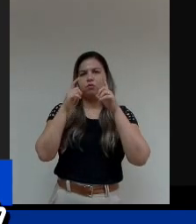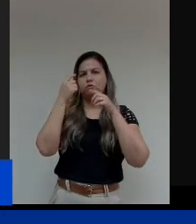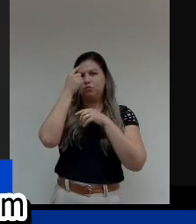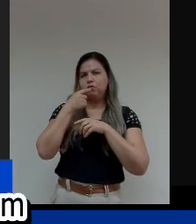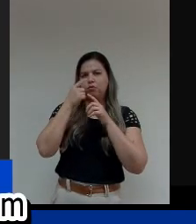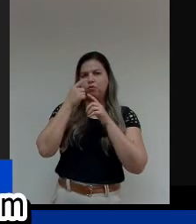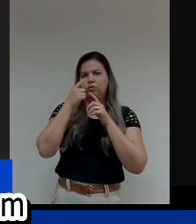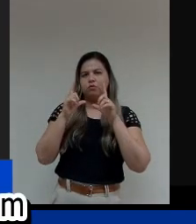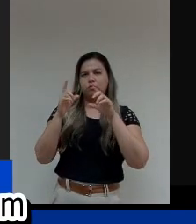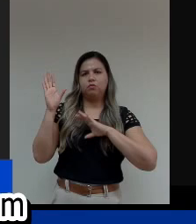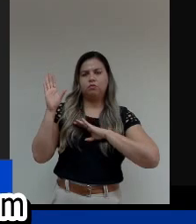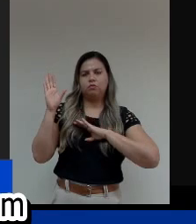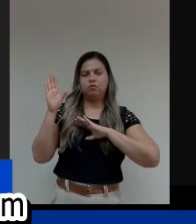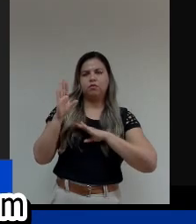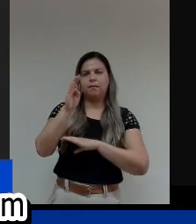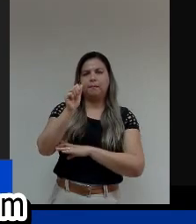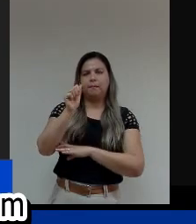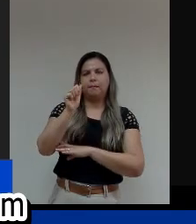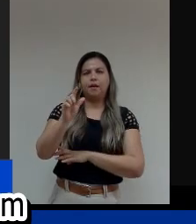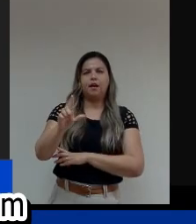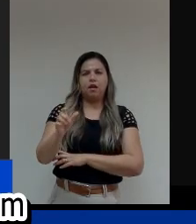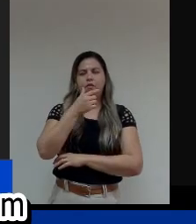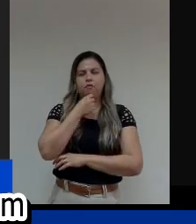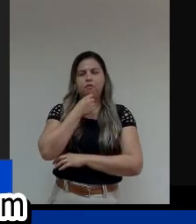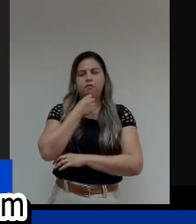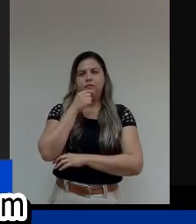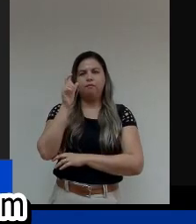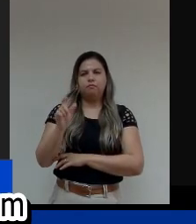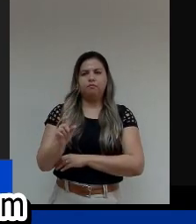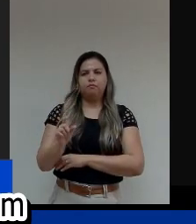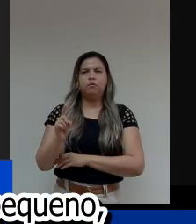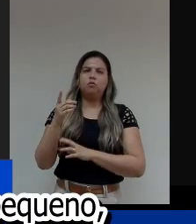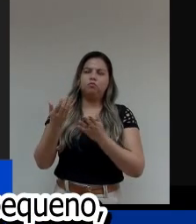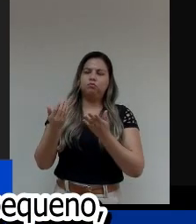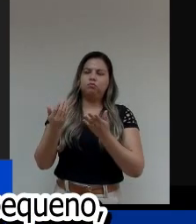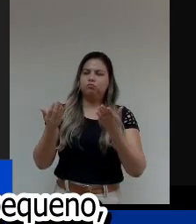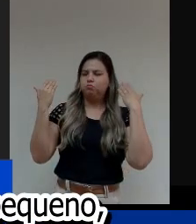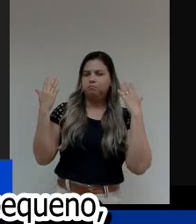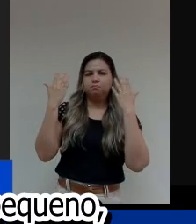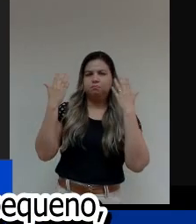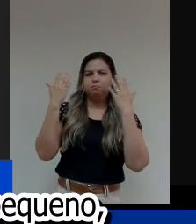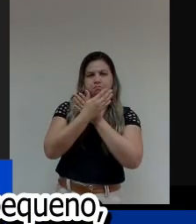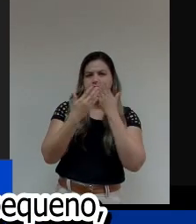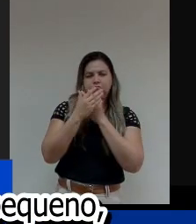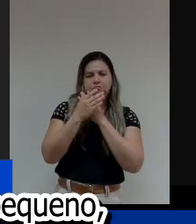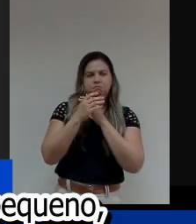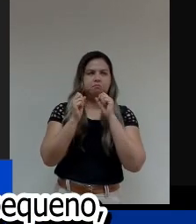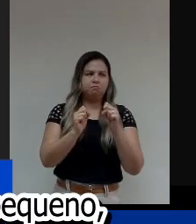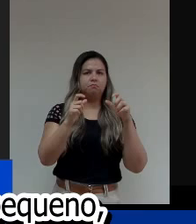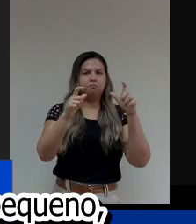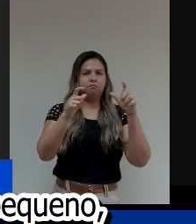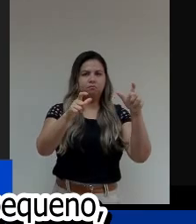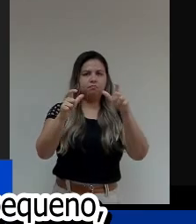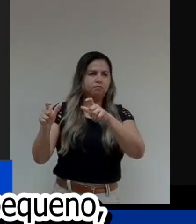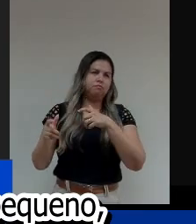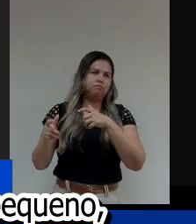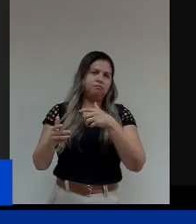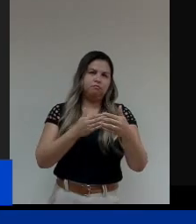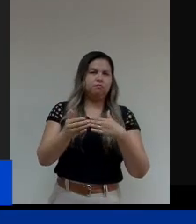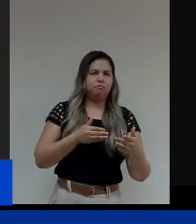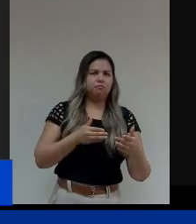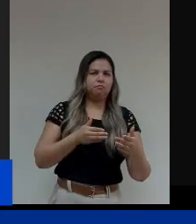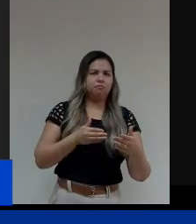candidato Bala, com um fundo desfocado, pode estar num ambiente de um quarto, de qualquer ambiente